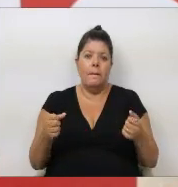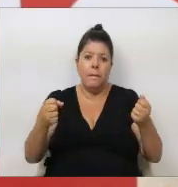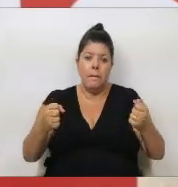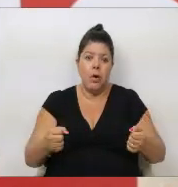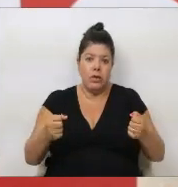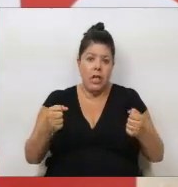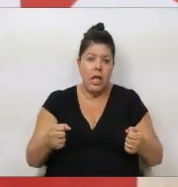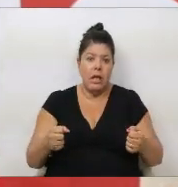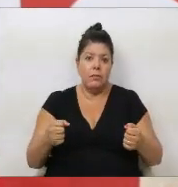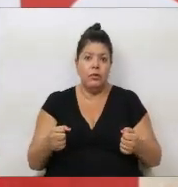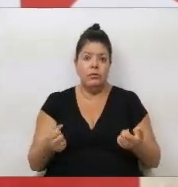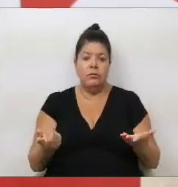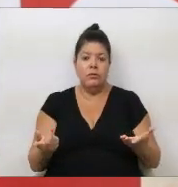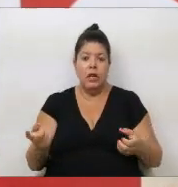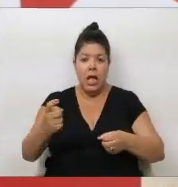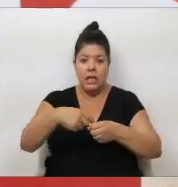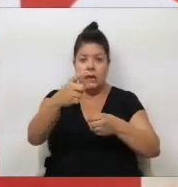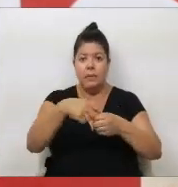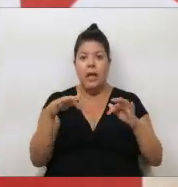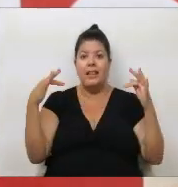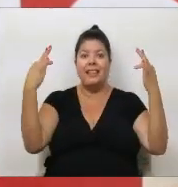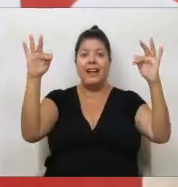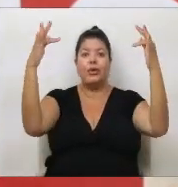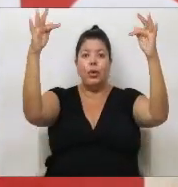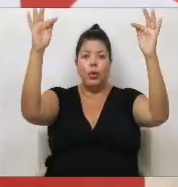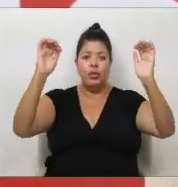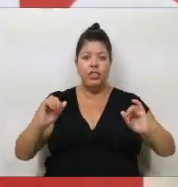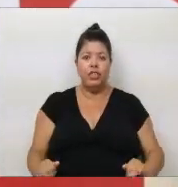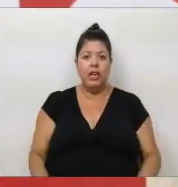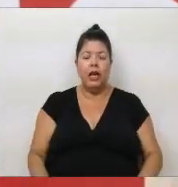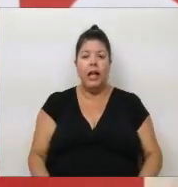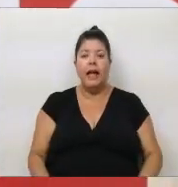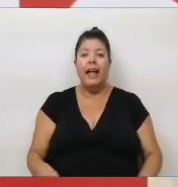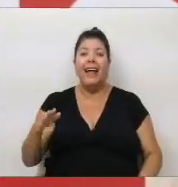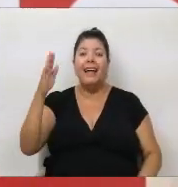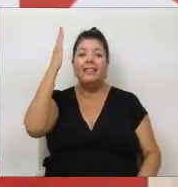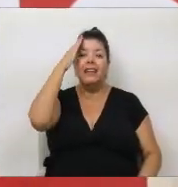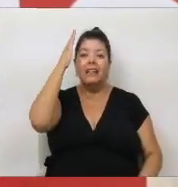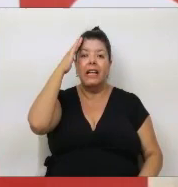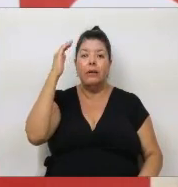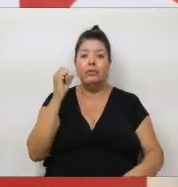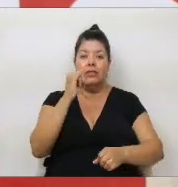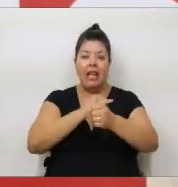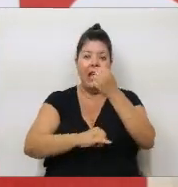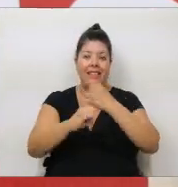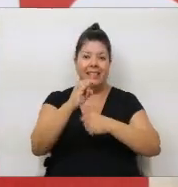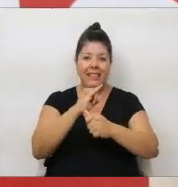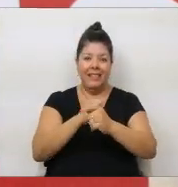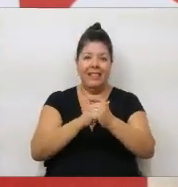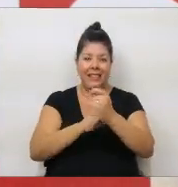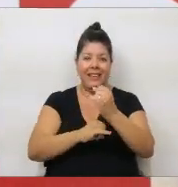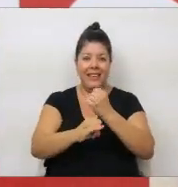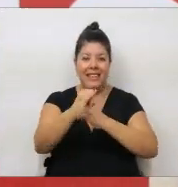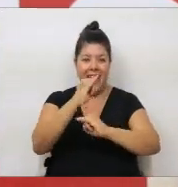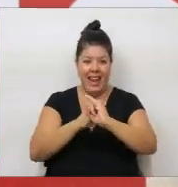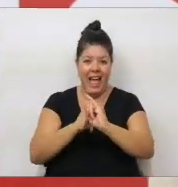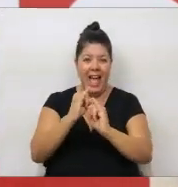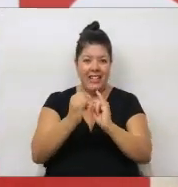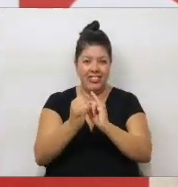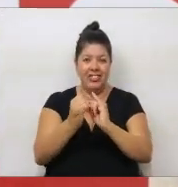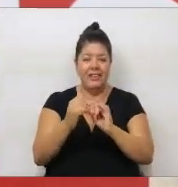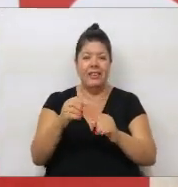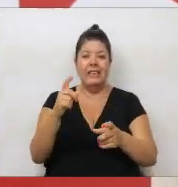receber a tecnologia de ponta. Nós entendemos que a internet ainda na nossa cidade ainda não está de boa qualidade. Tem que ser